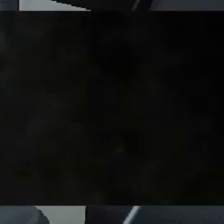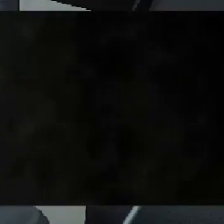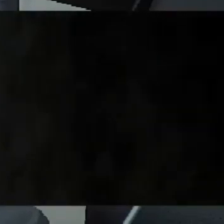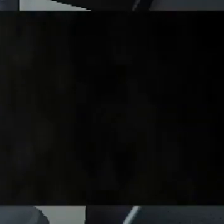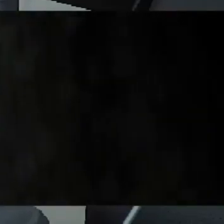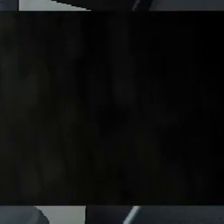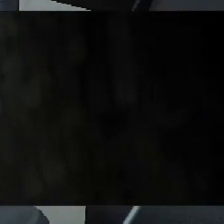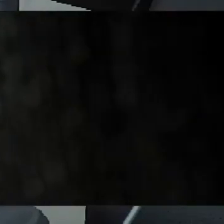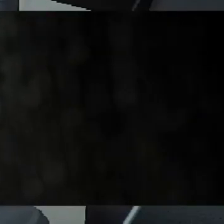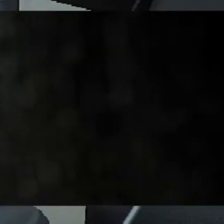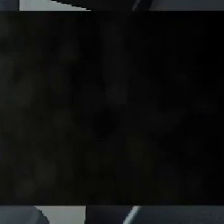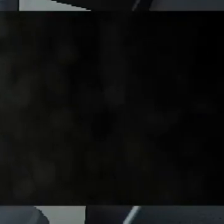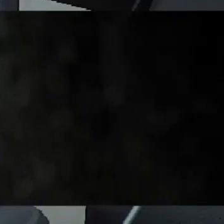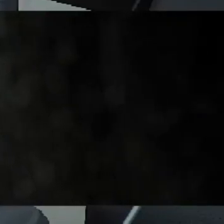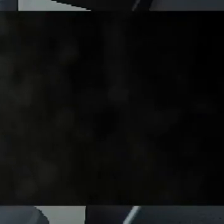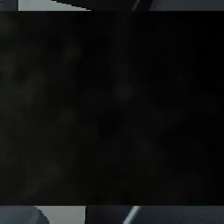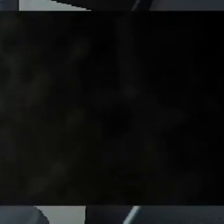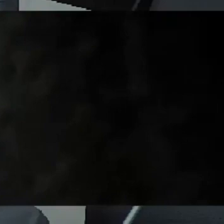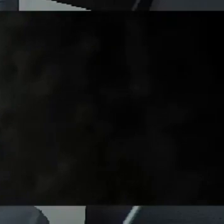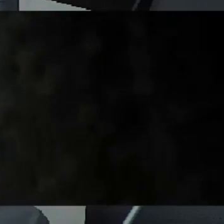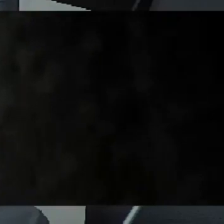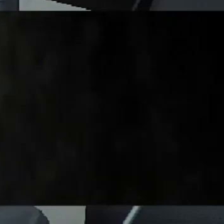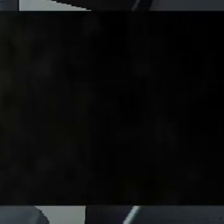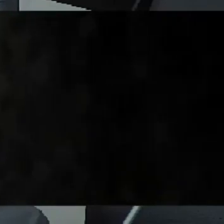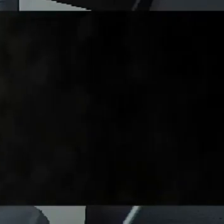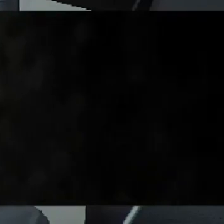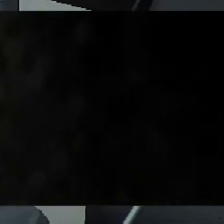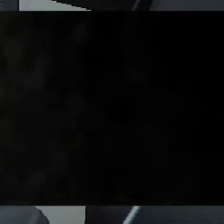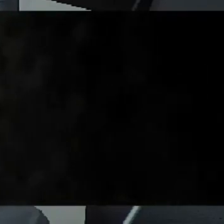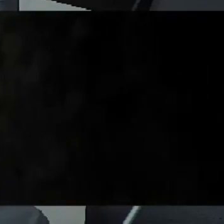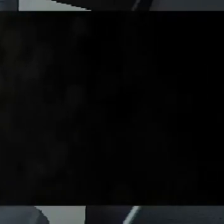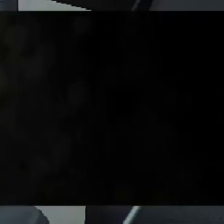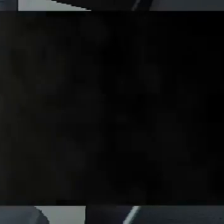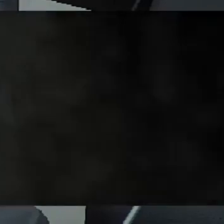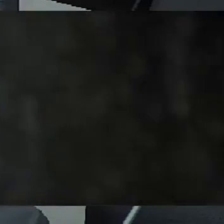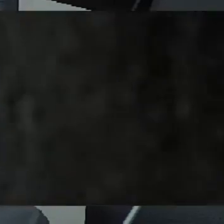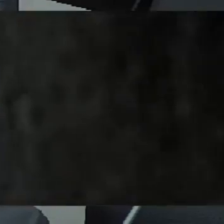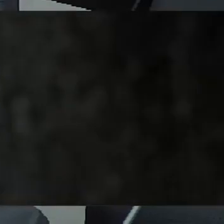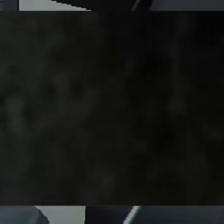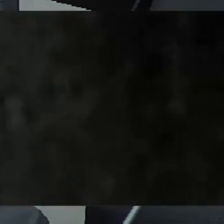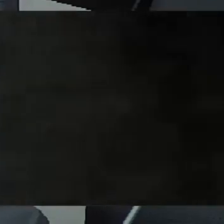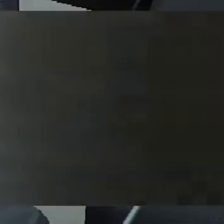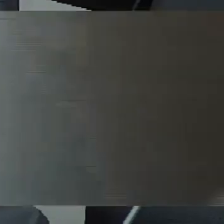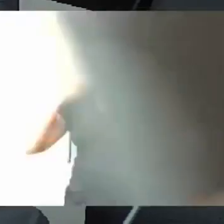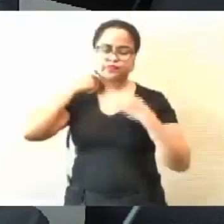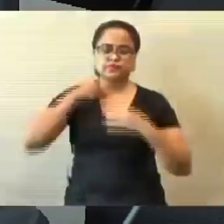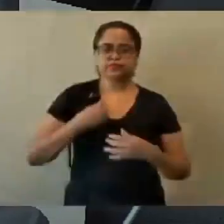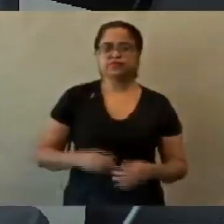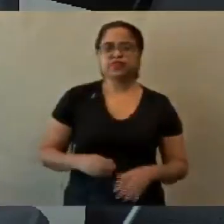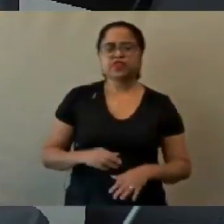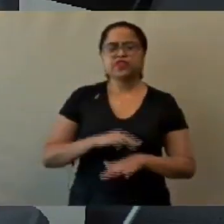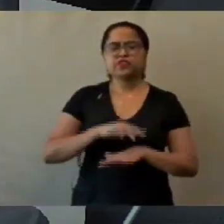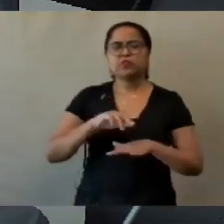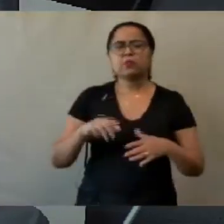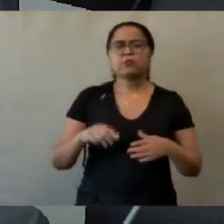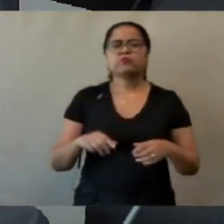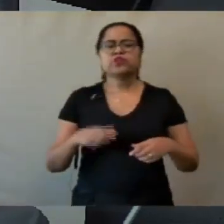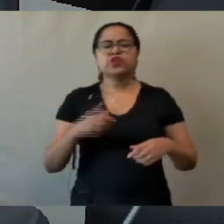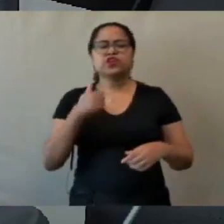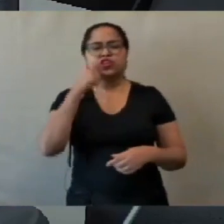porque é uma demanda que a gente recebe muito, né? Tem vários grupos de mães atípicas que nos procuram